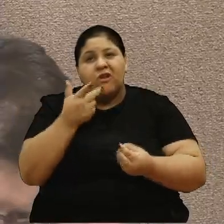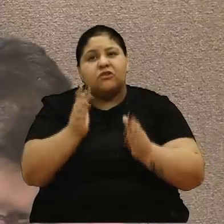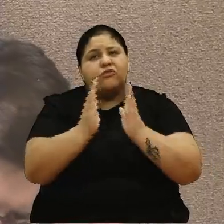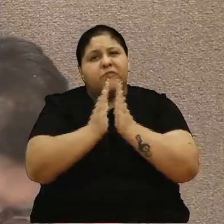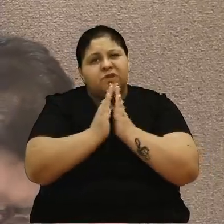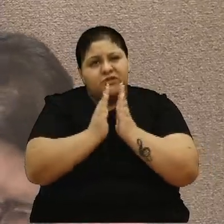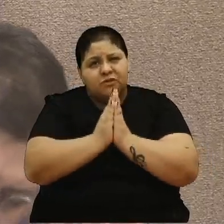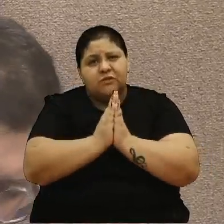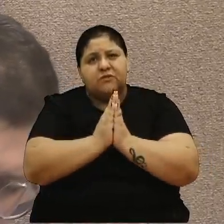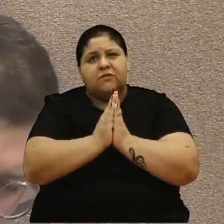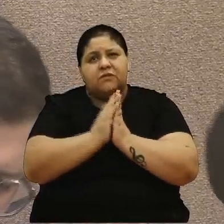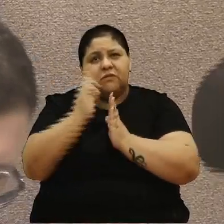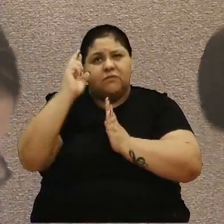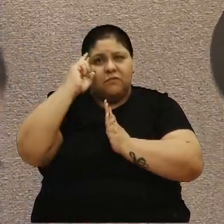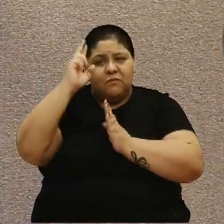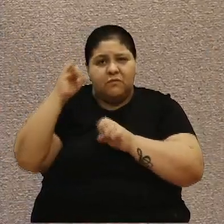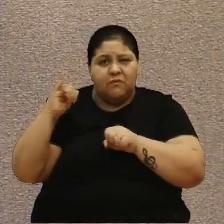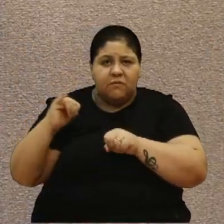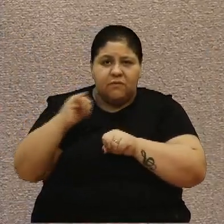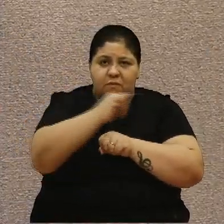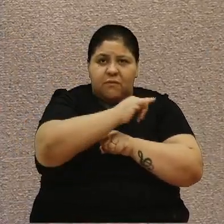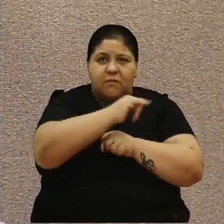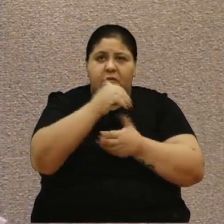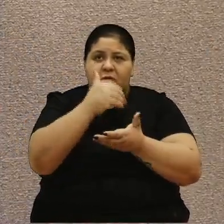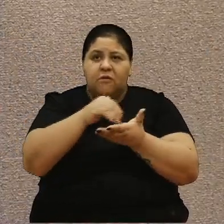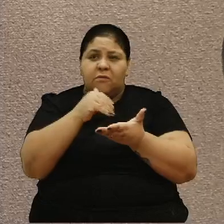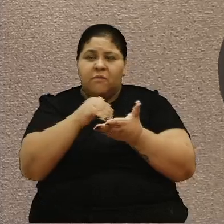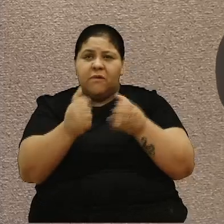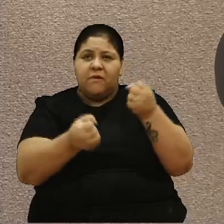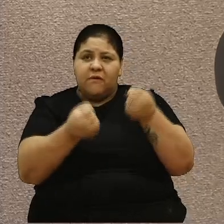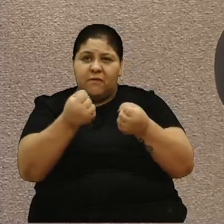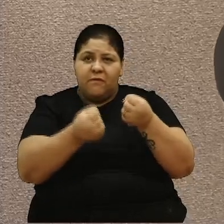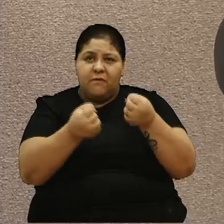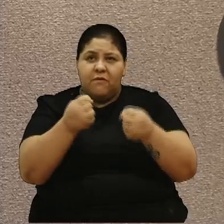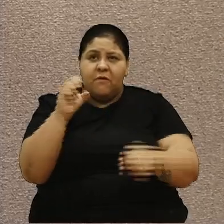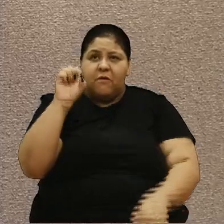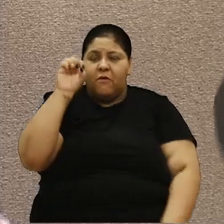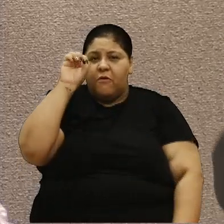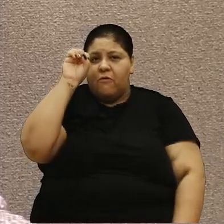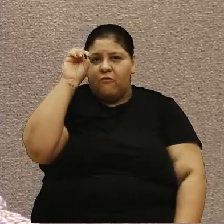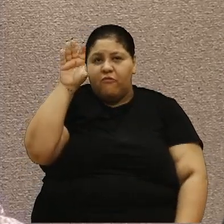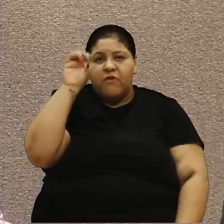apelo para o diretor do aeroporto, para o secretário de trânsito, Fiuza,